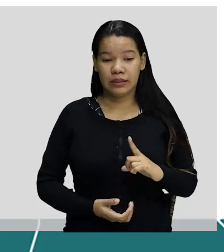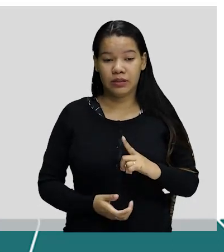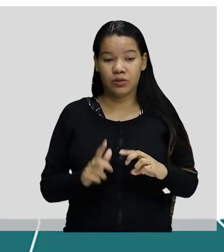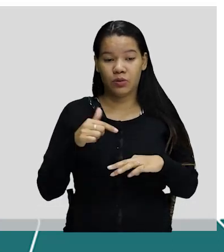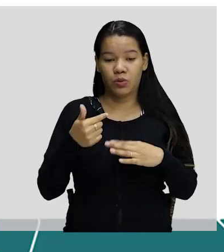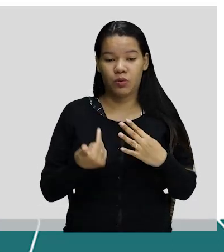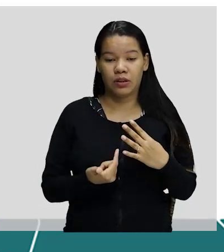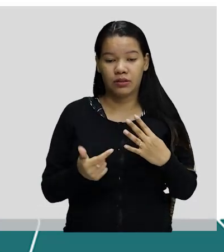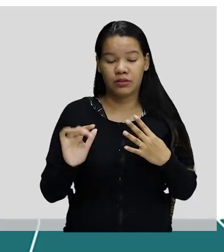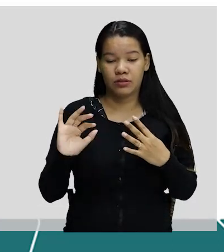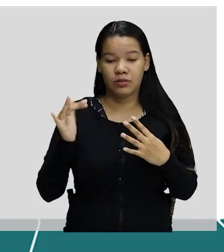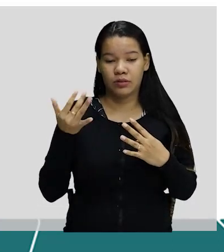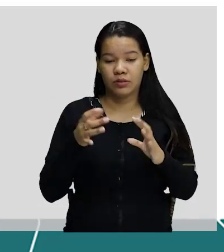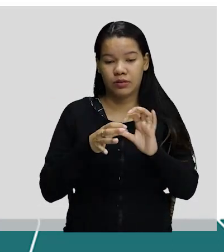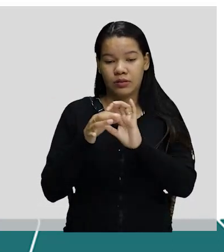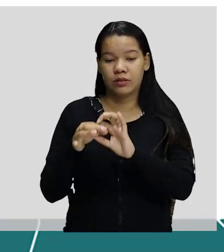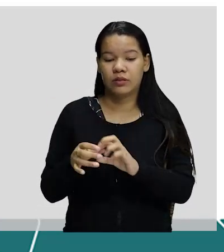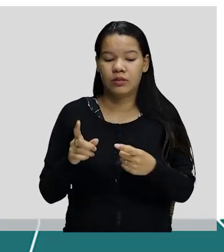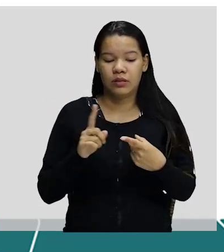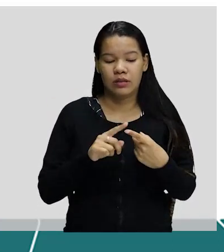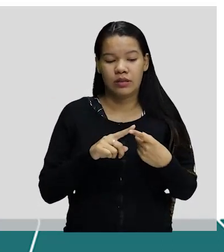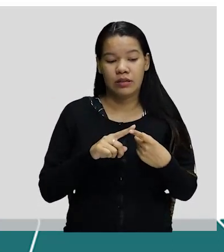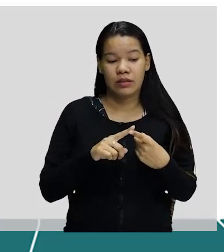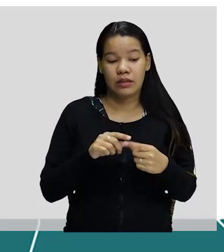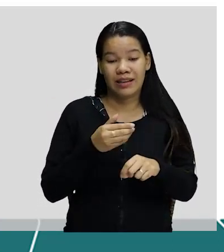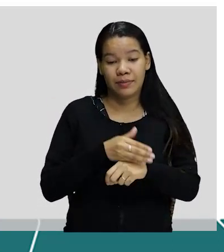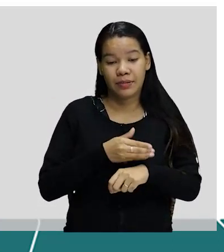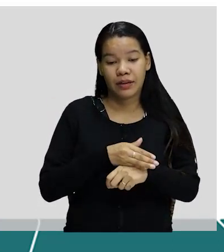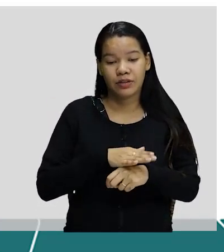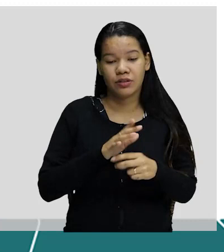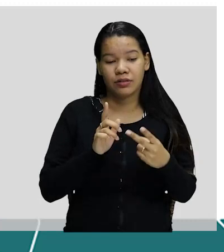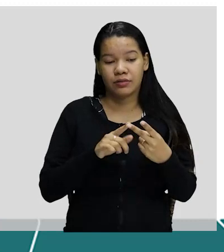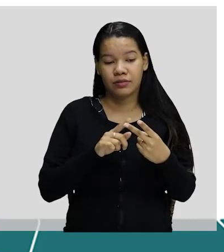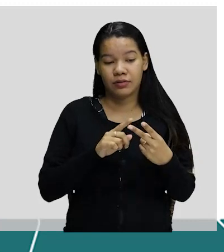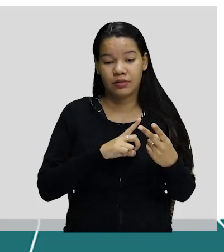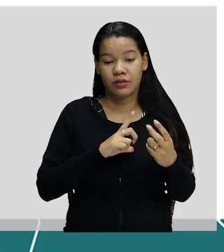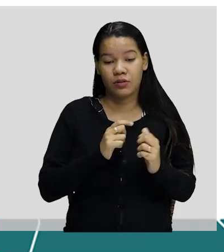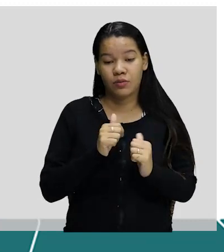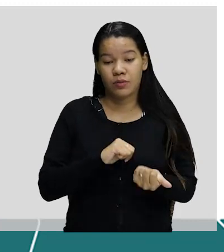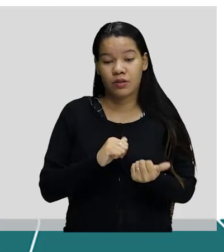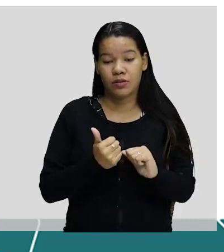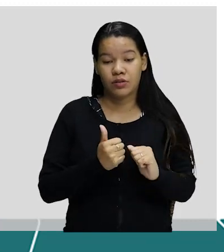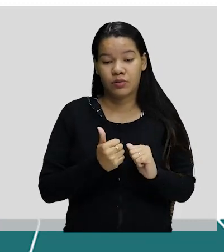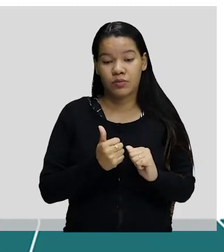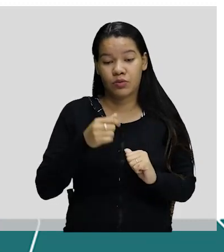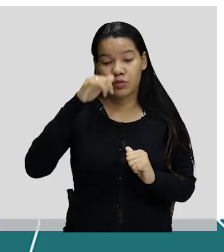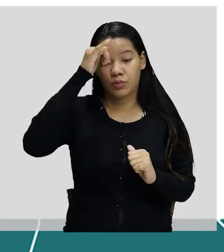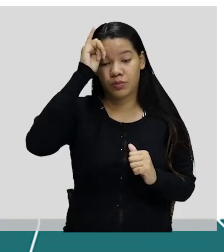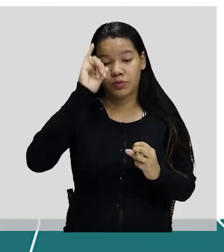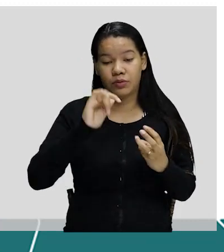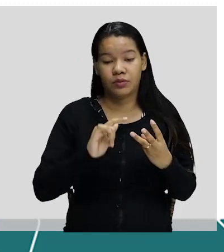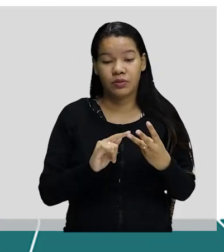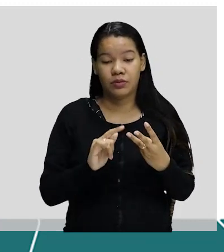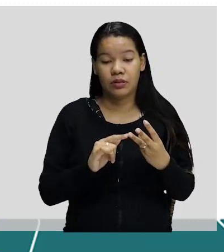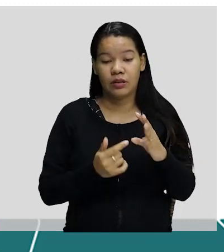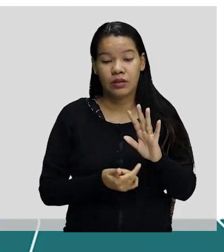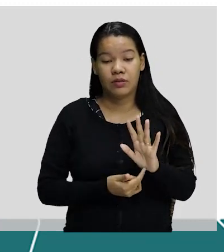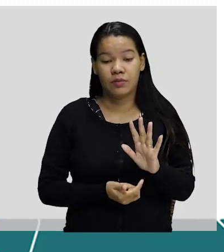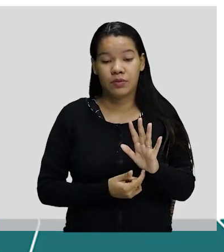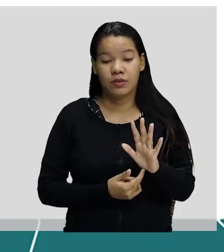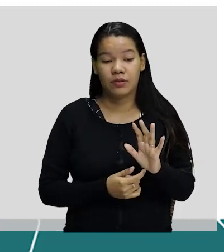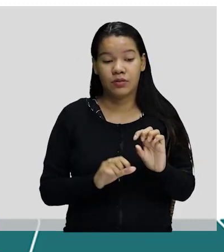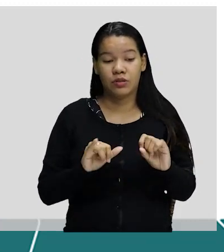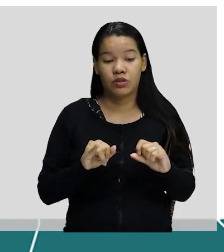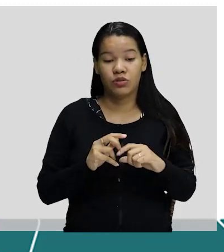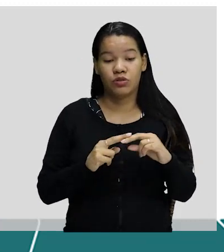4 ciclos aqui. Ó. Os ensaios, aí existe o batismo do boi, as apresentações em si no período de